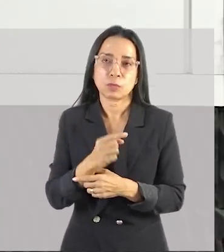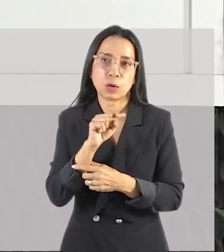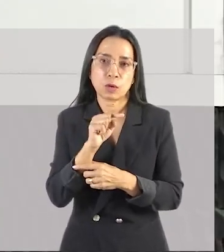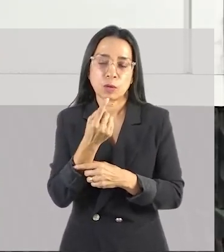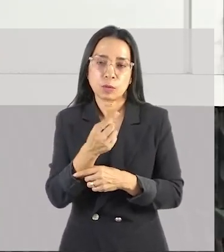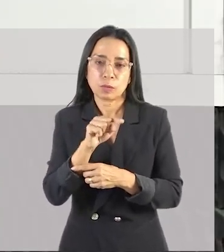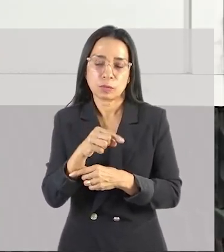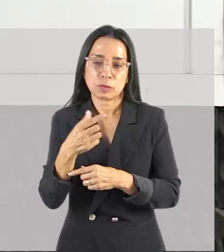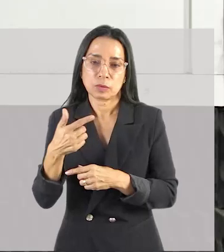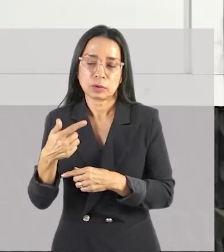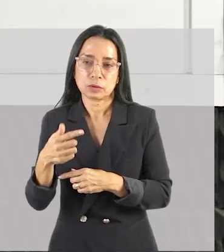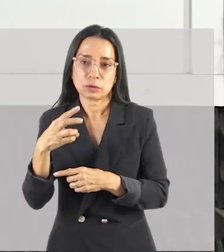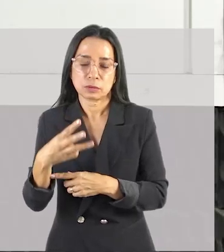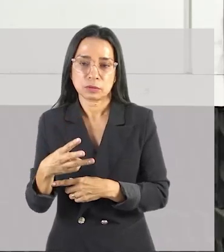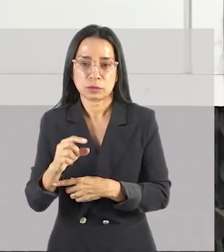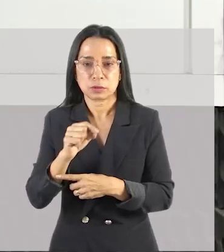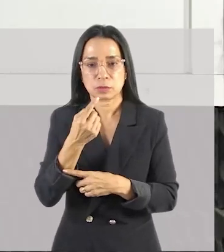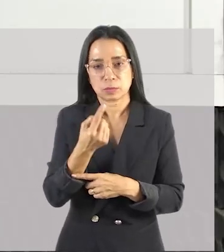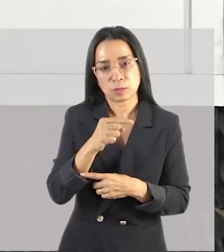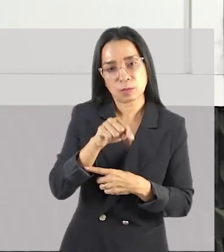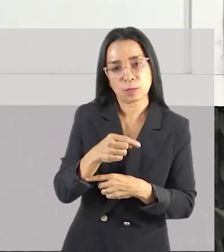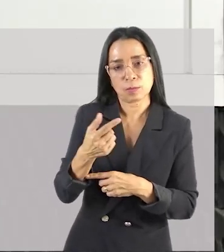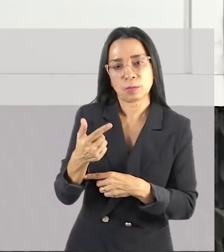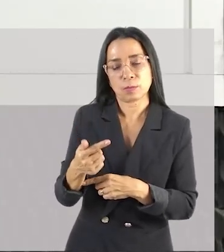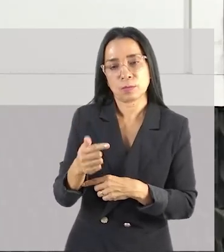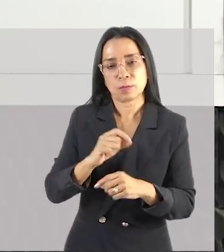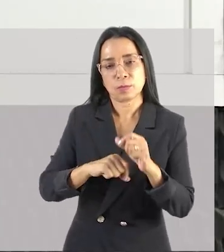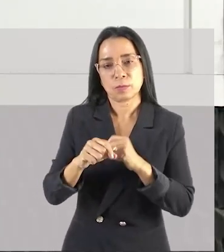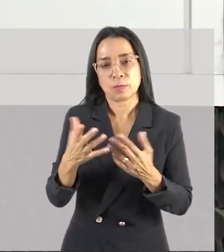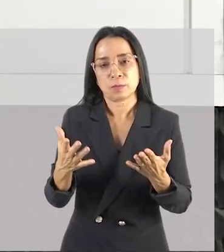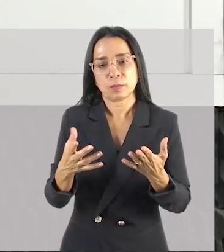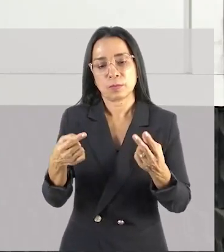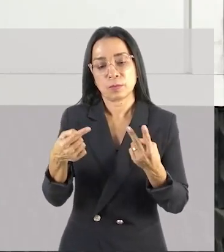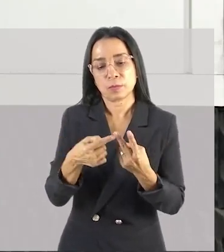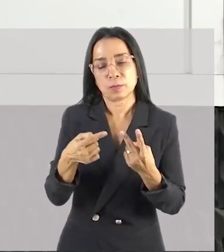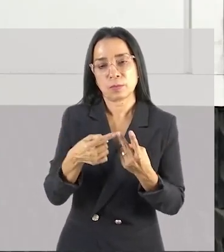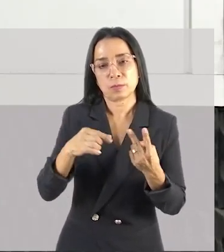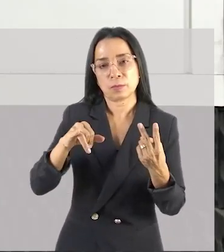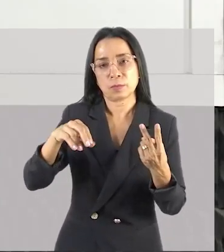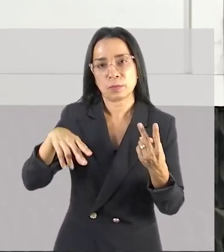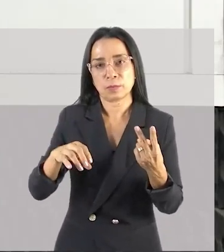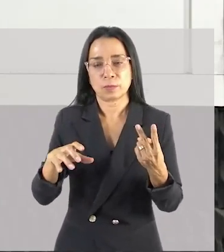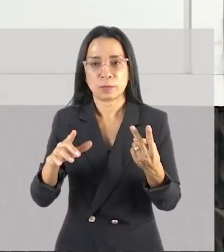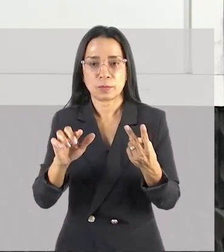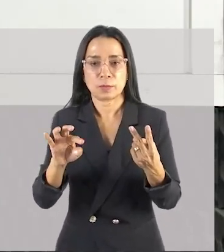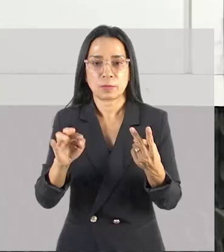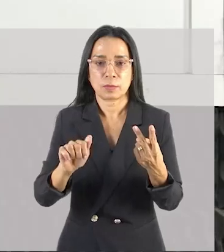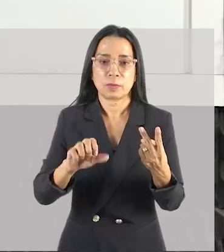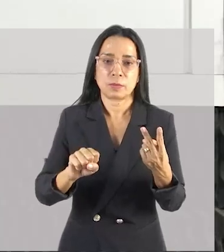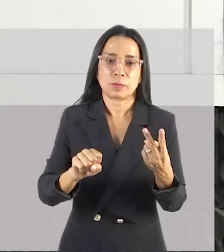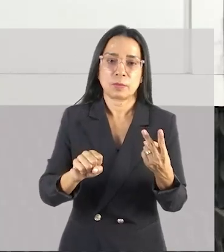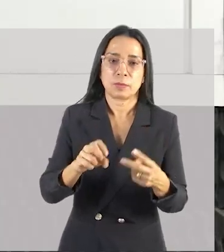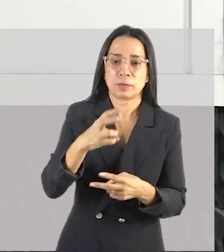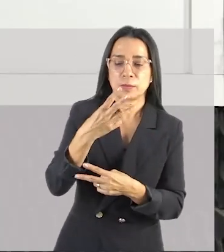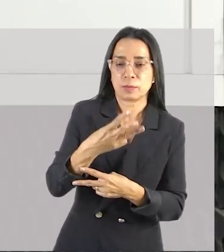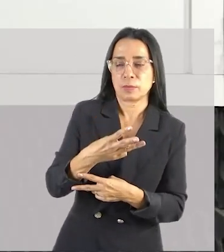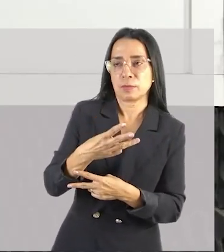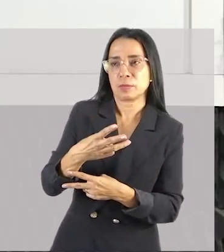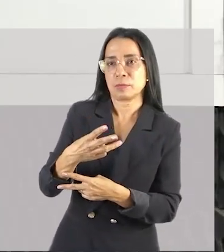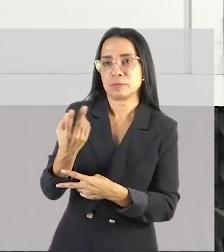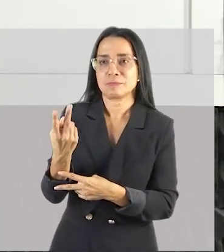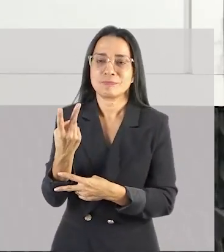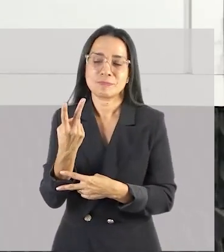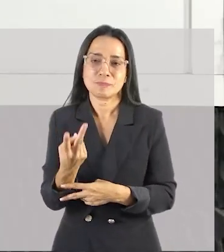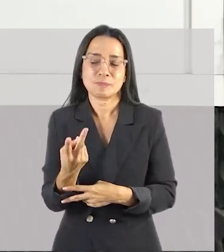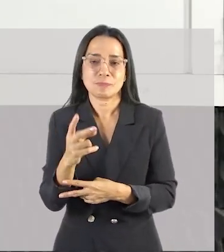certo? Então, essas raízes inexatas, raiz de 2, raiz de 3, raiz de 5, com menos